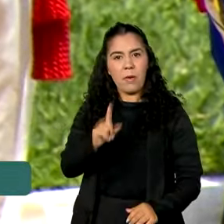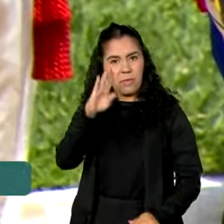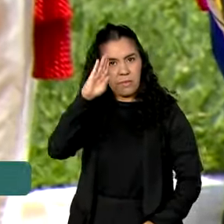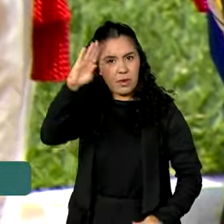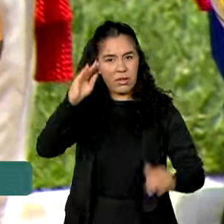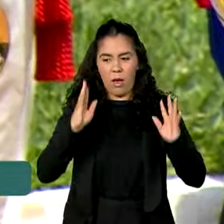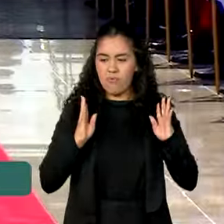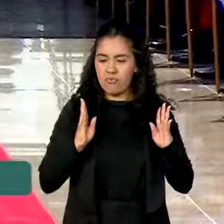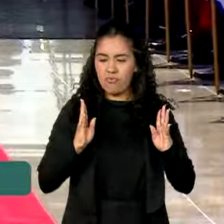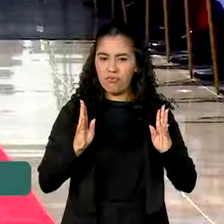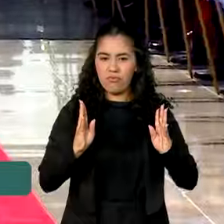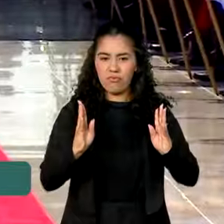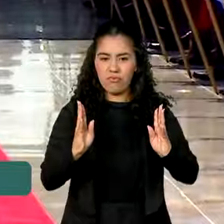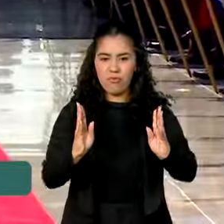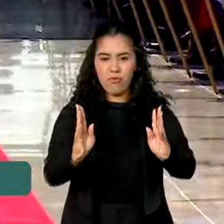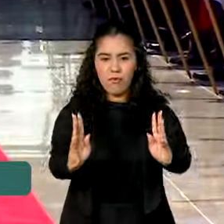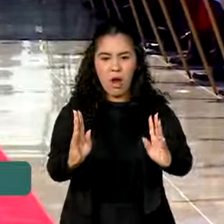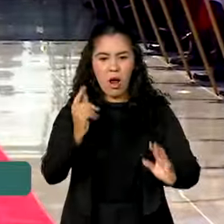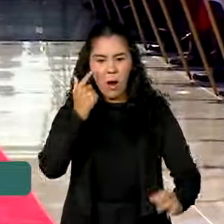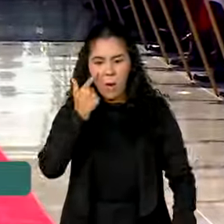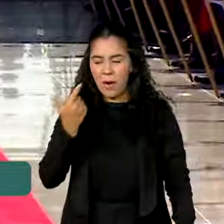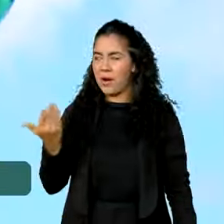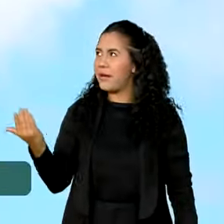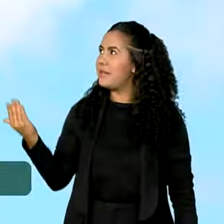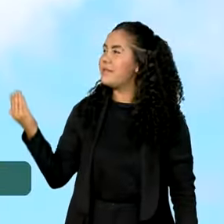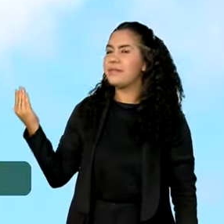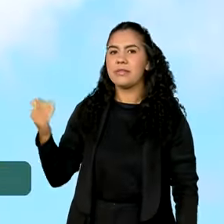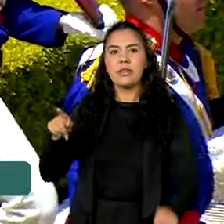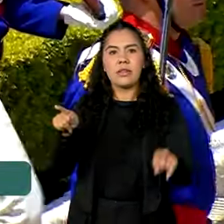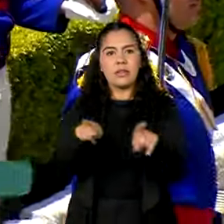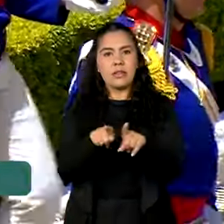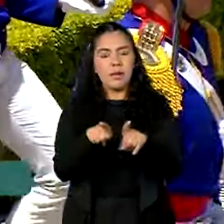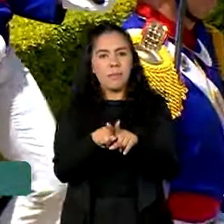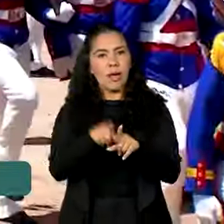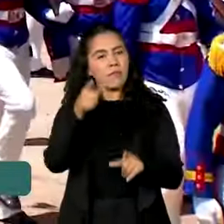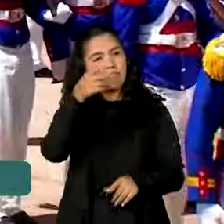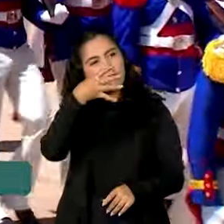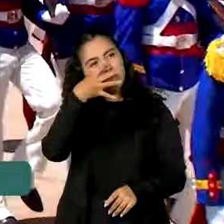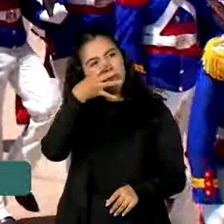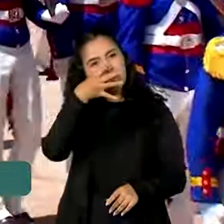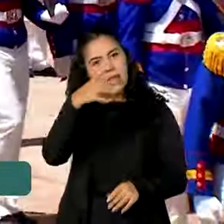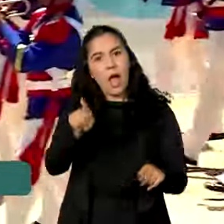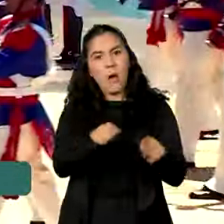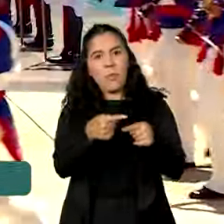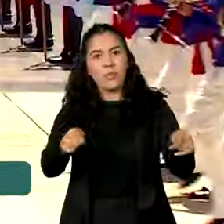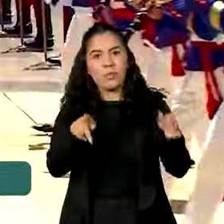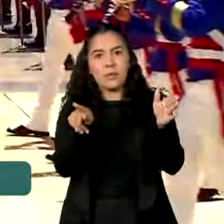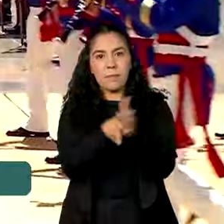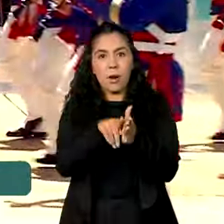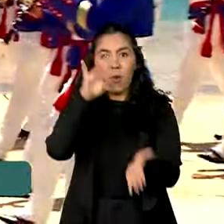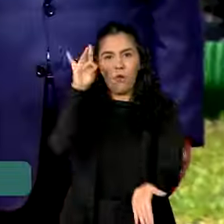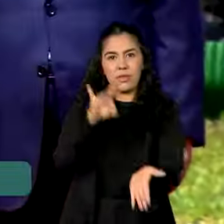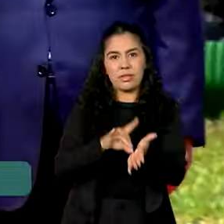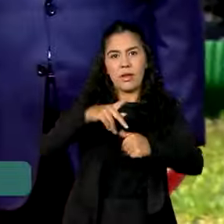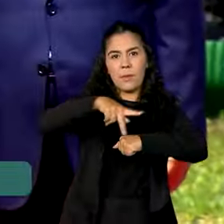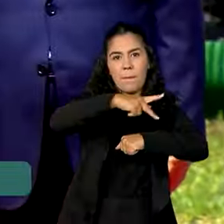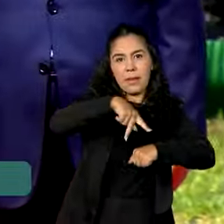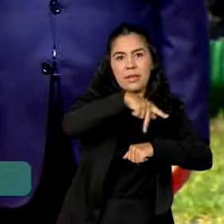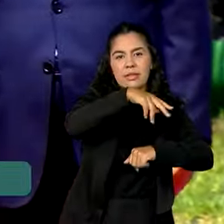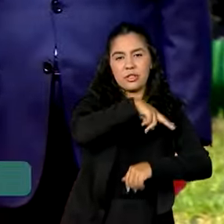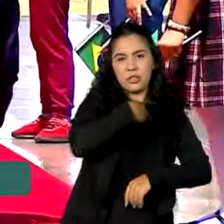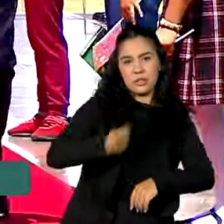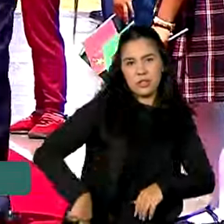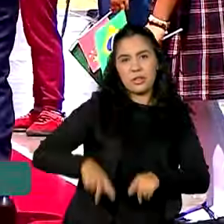passou em revista as tropas e acompanhou a execução do hino dos dois países. A cerimônia também contou com a participação